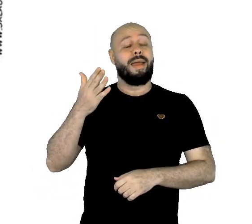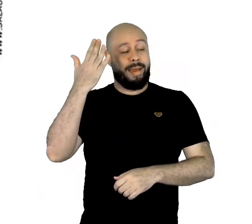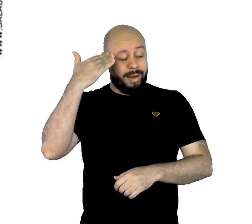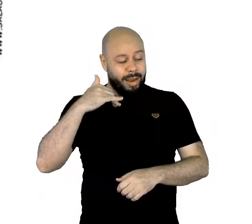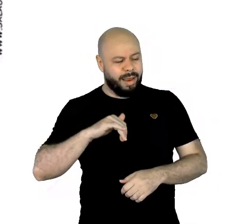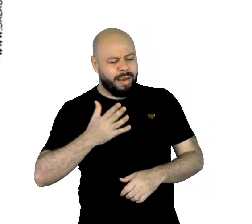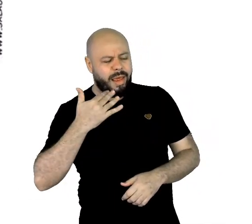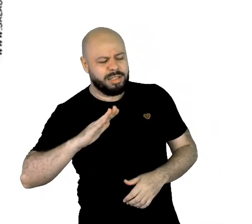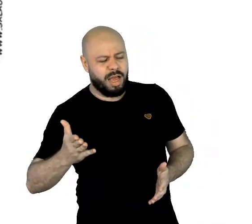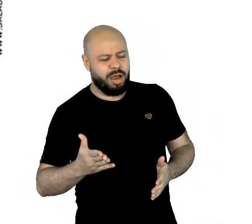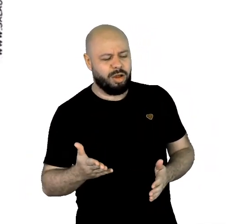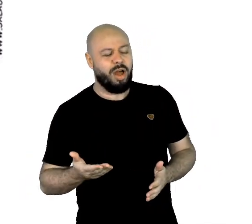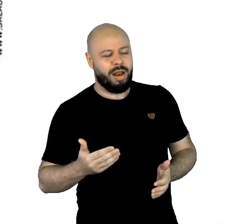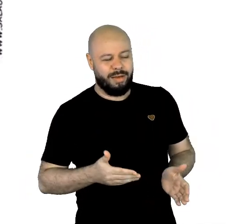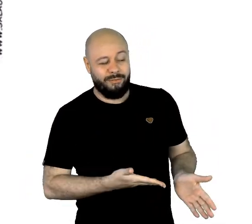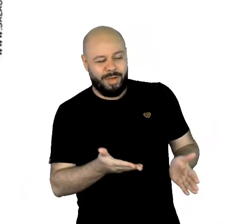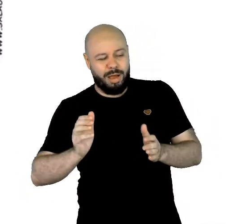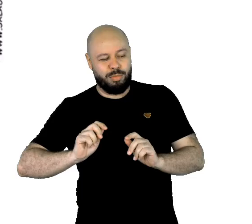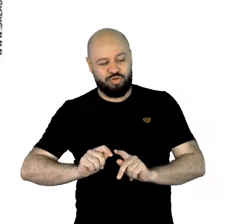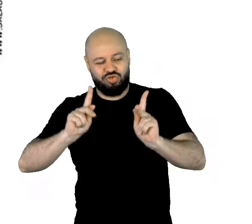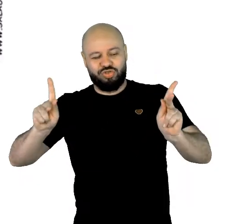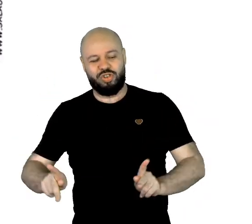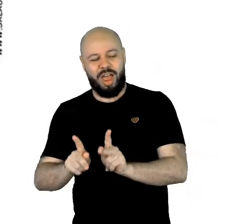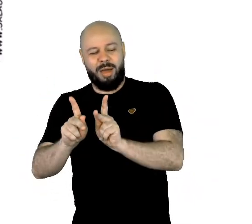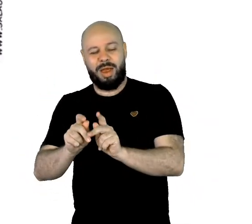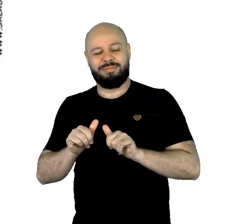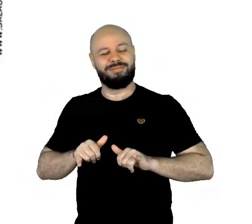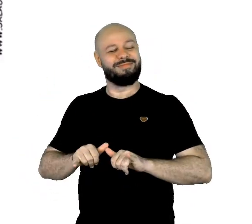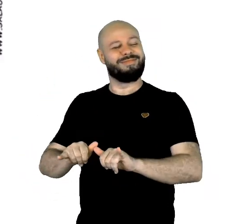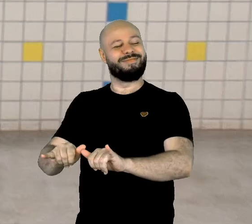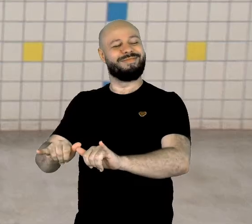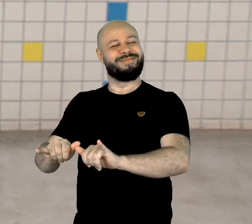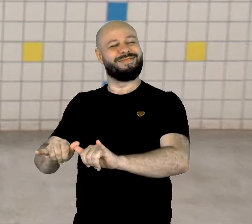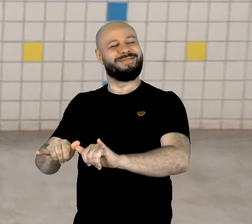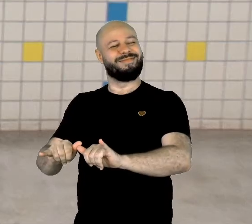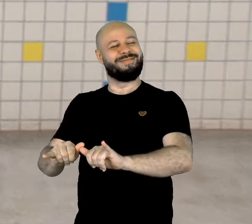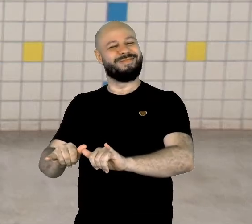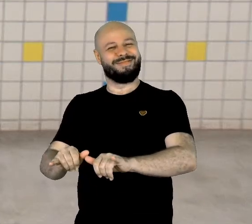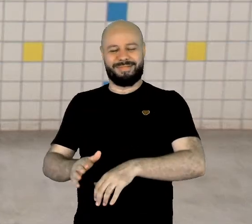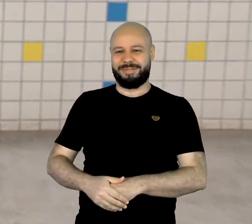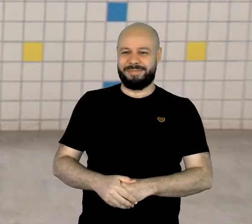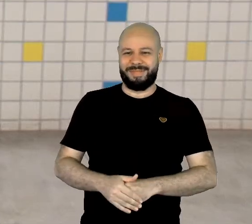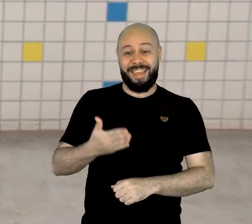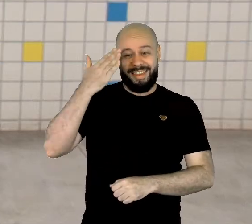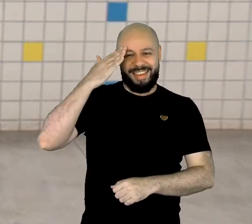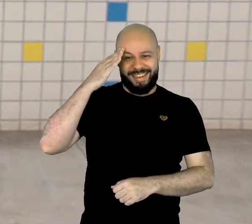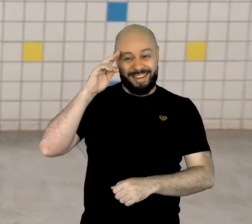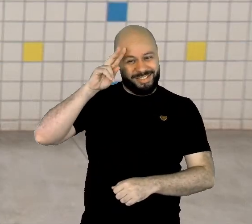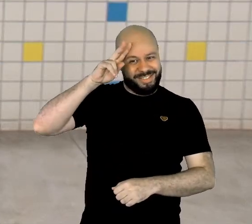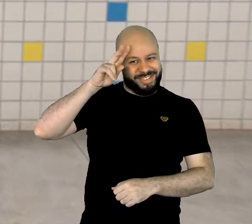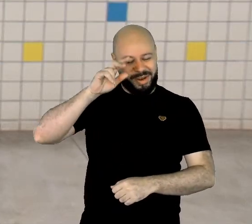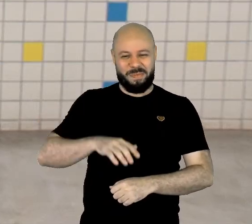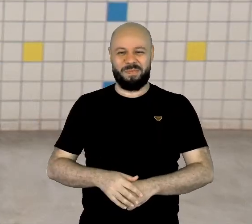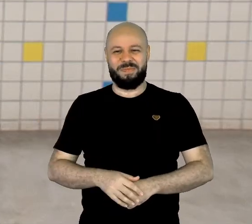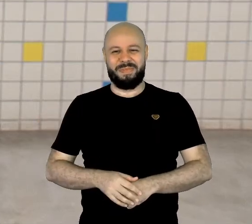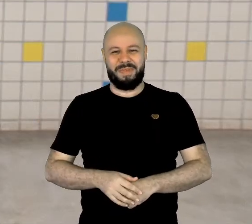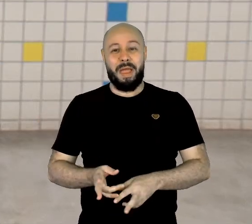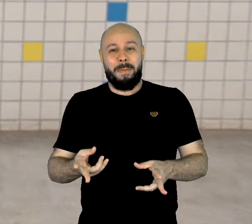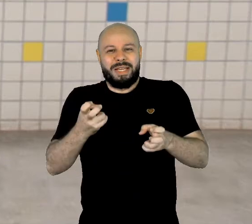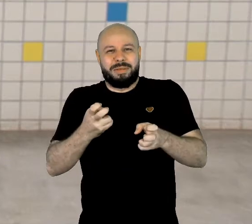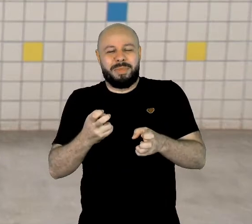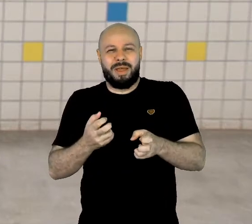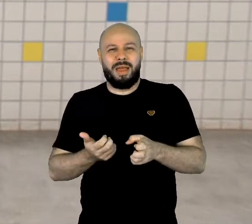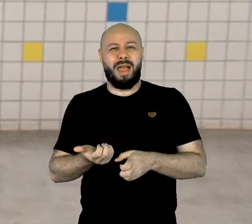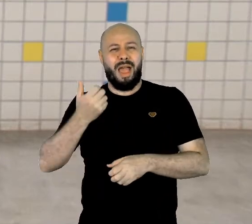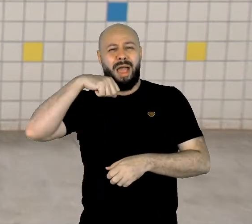levar a mamãe no shopping para fazer compras. Entenderam a história? Perceberam? A mãe ela já